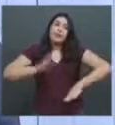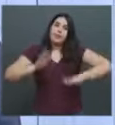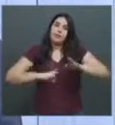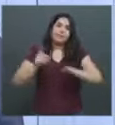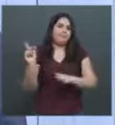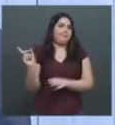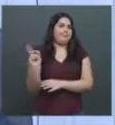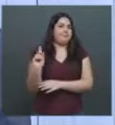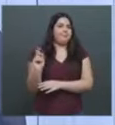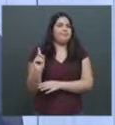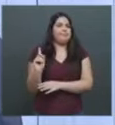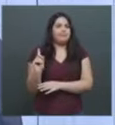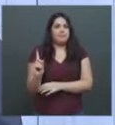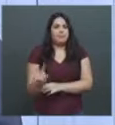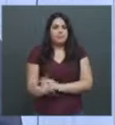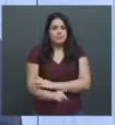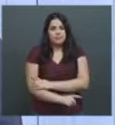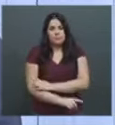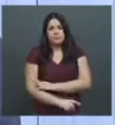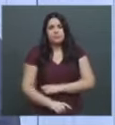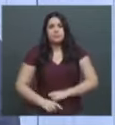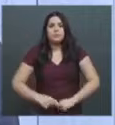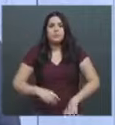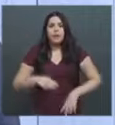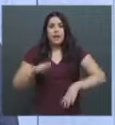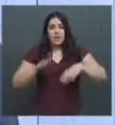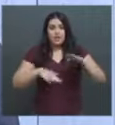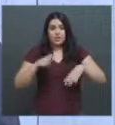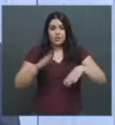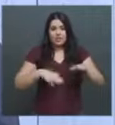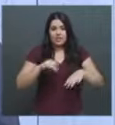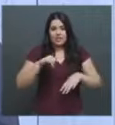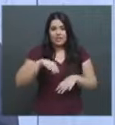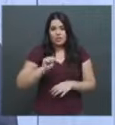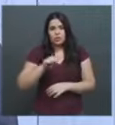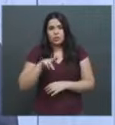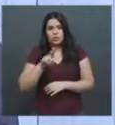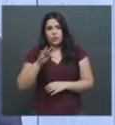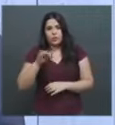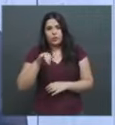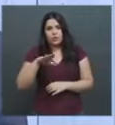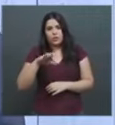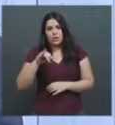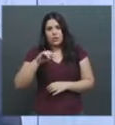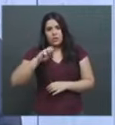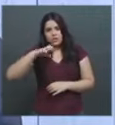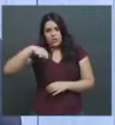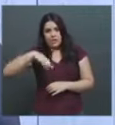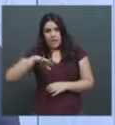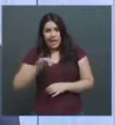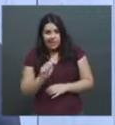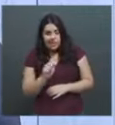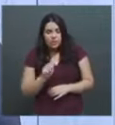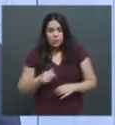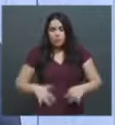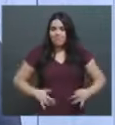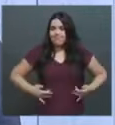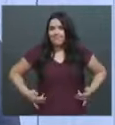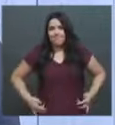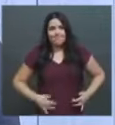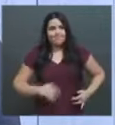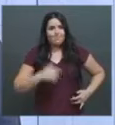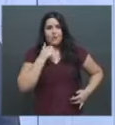isso, né? Porque às vezes quando existe uma insuficiência renal, o rim não consegue excretar, eliminar as escórias, as substâncias que